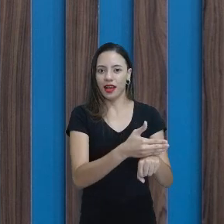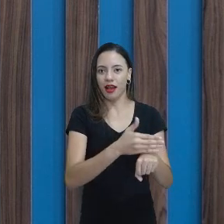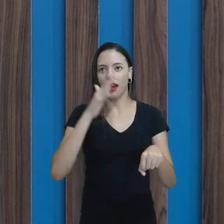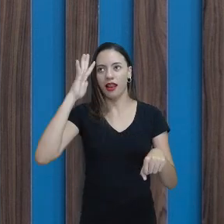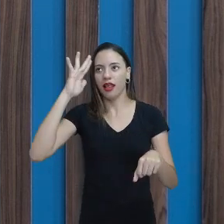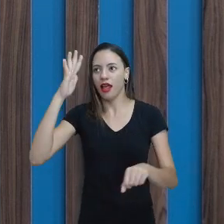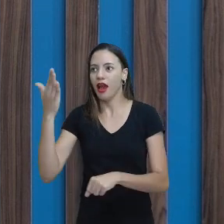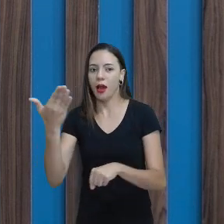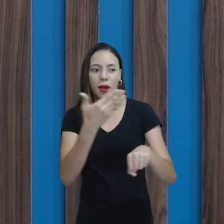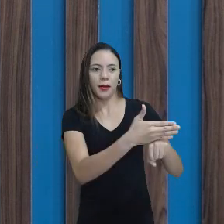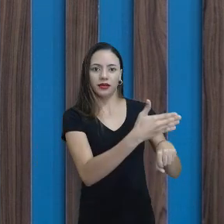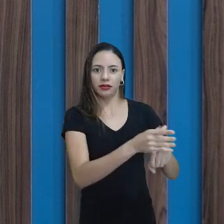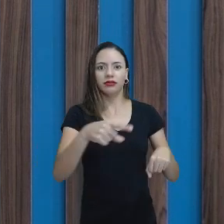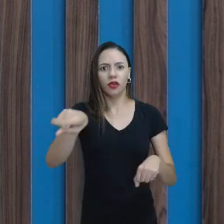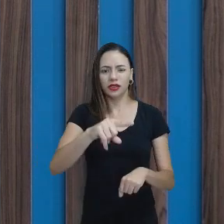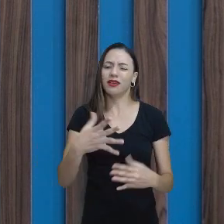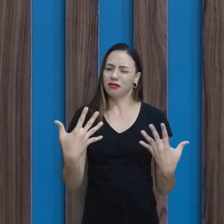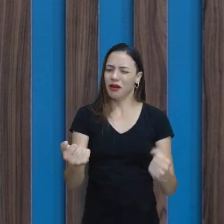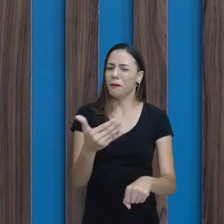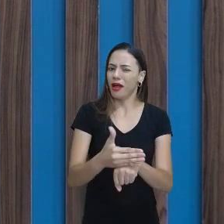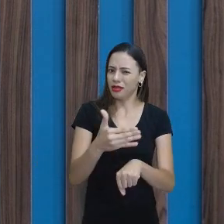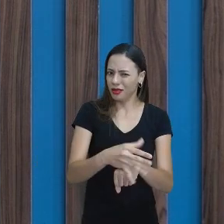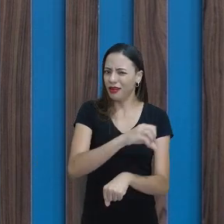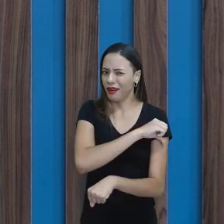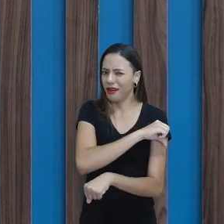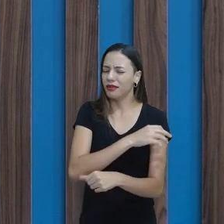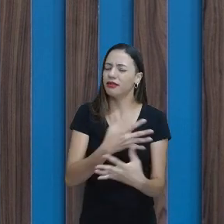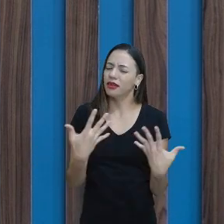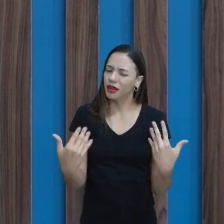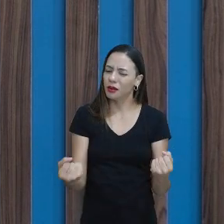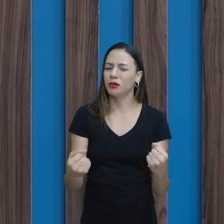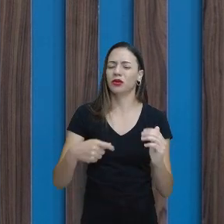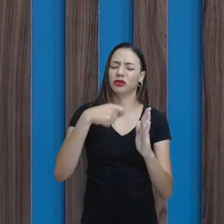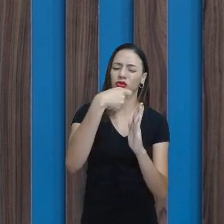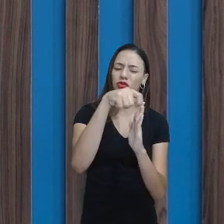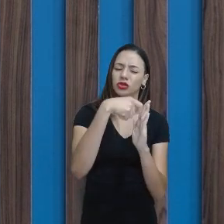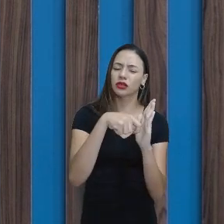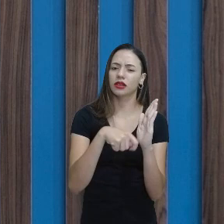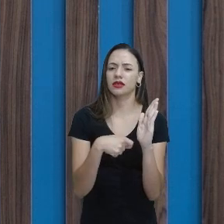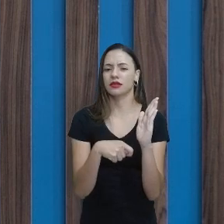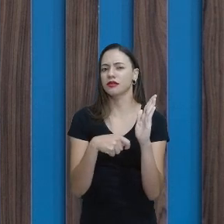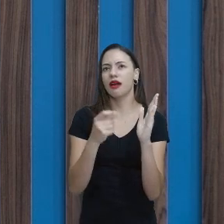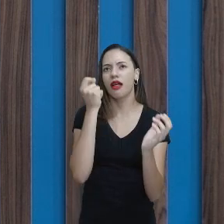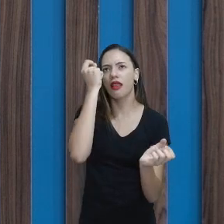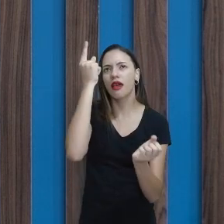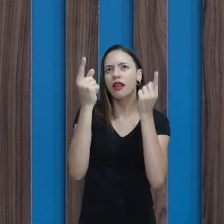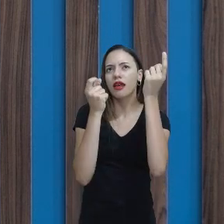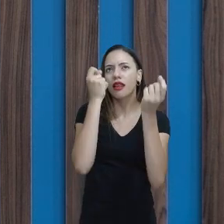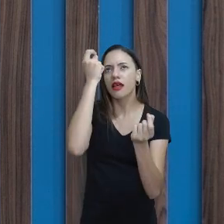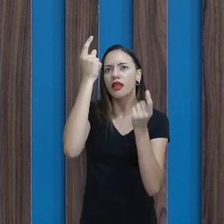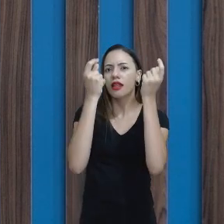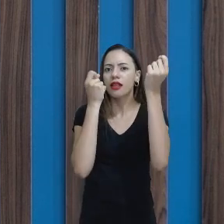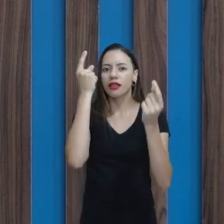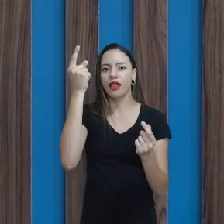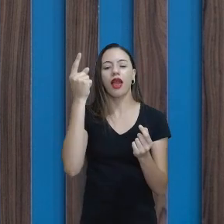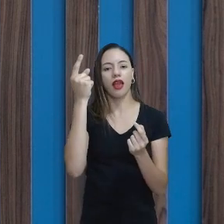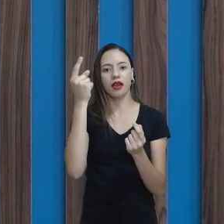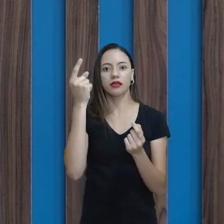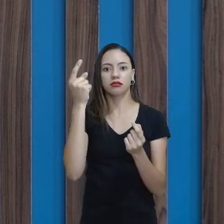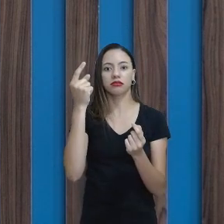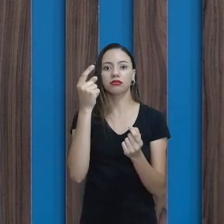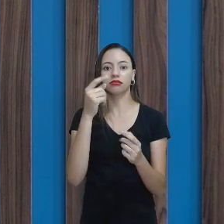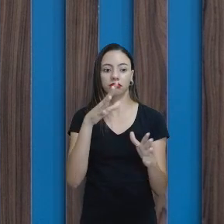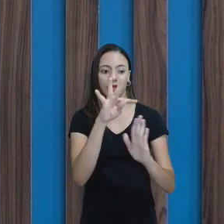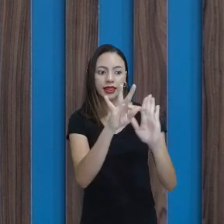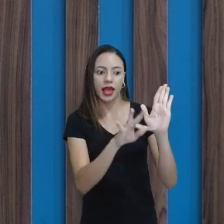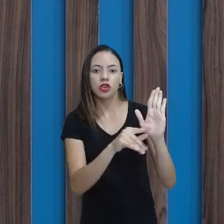ano. É necessário, né? A escrita dessas ideias que surgem, desses textos